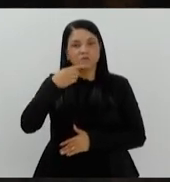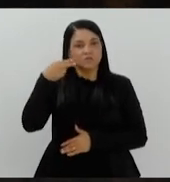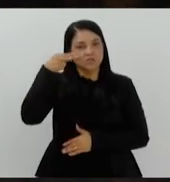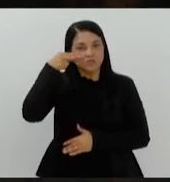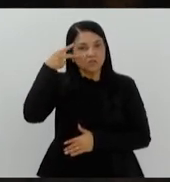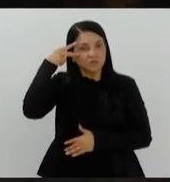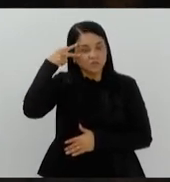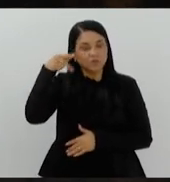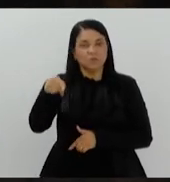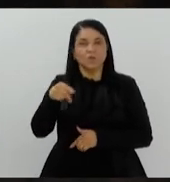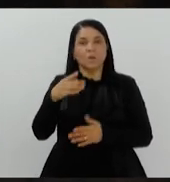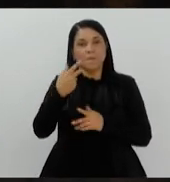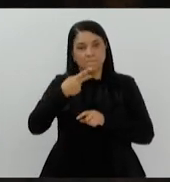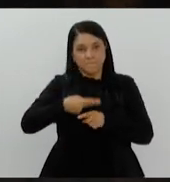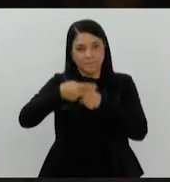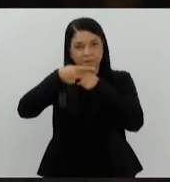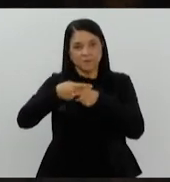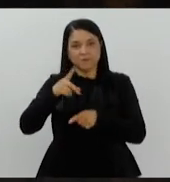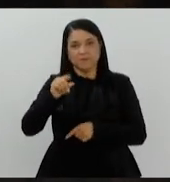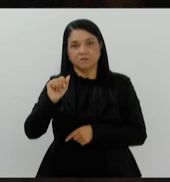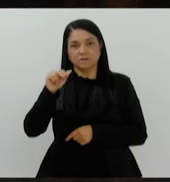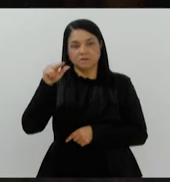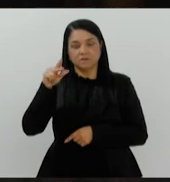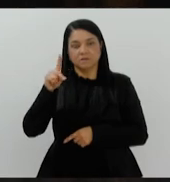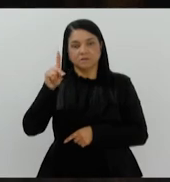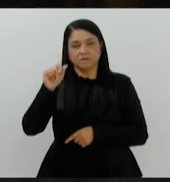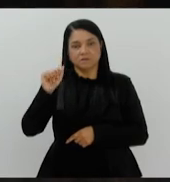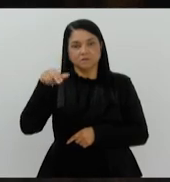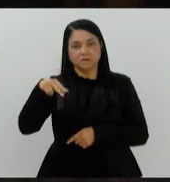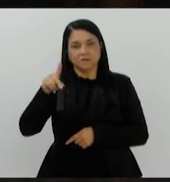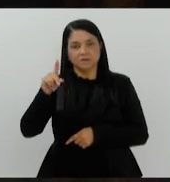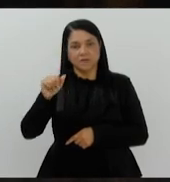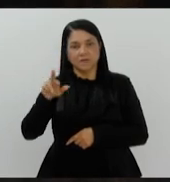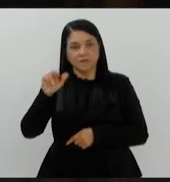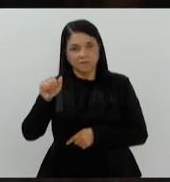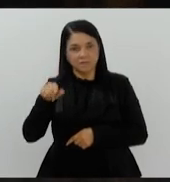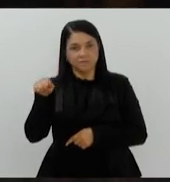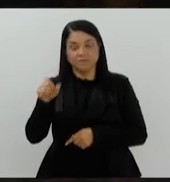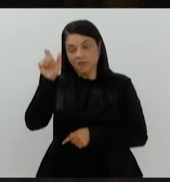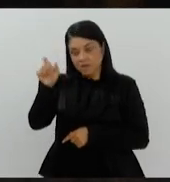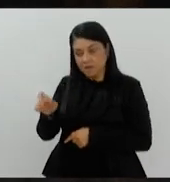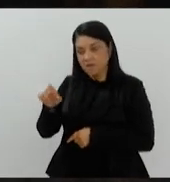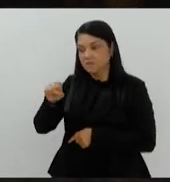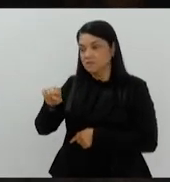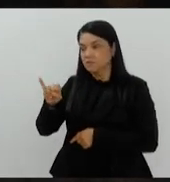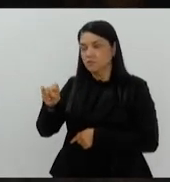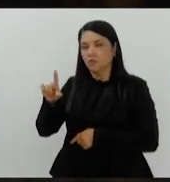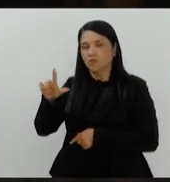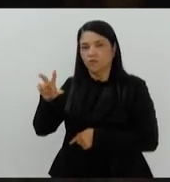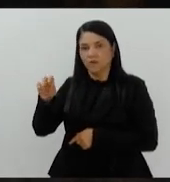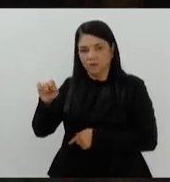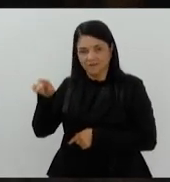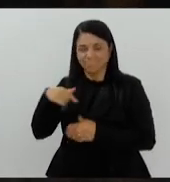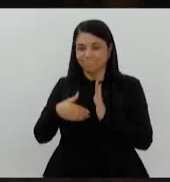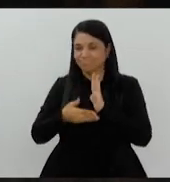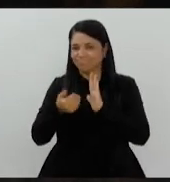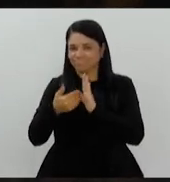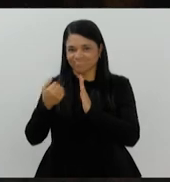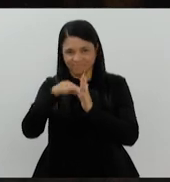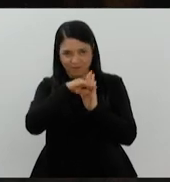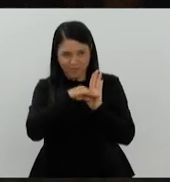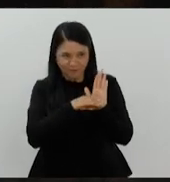que concede o prêmio Dandara à advogada Silvana do Monte, retirado de pauta a meu pedido.